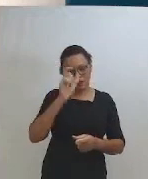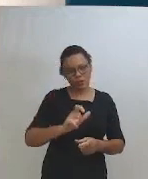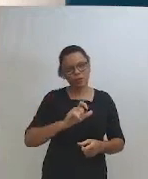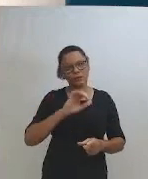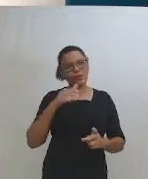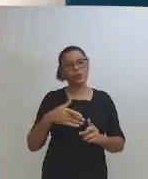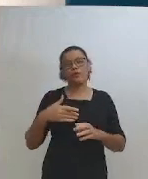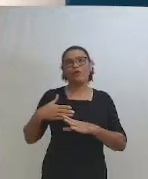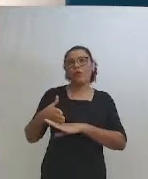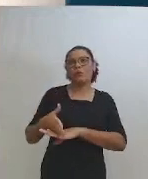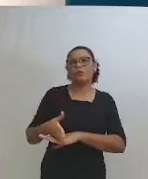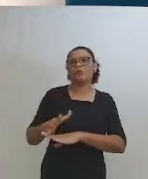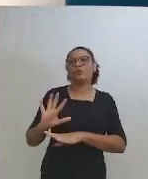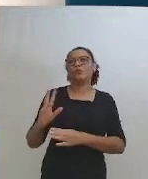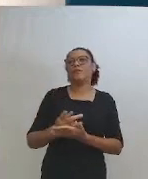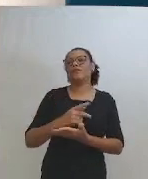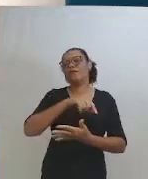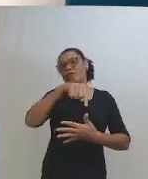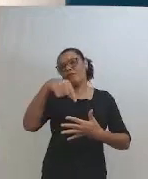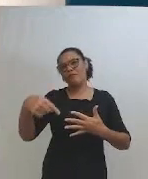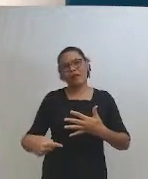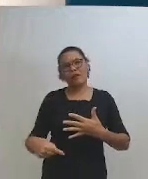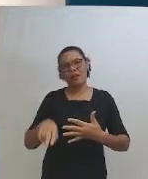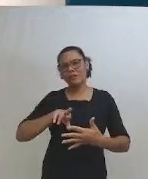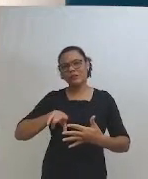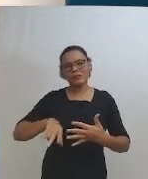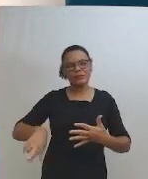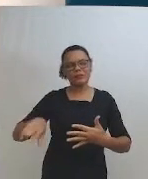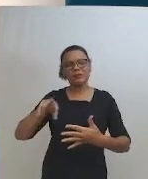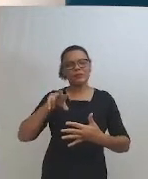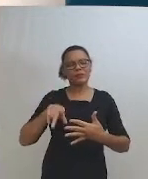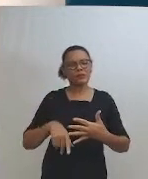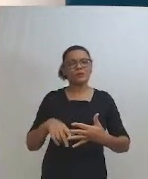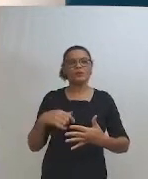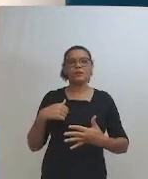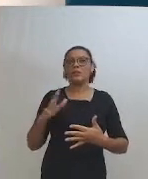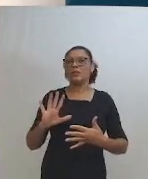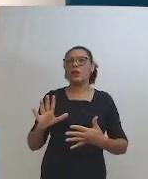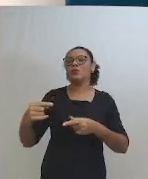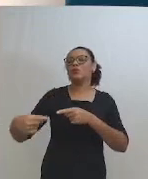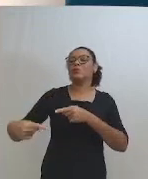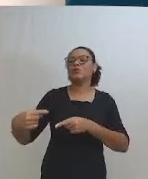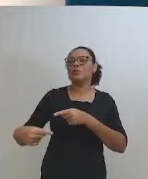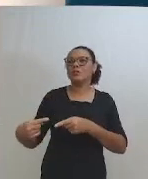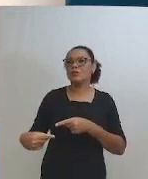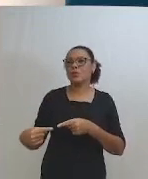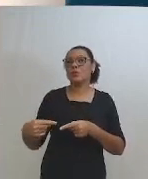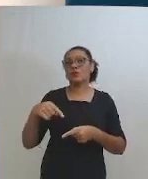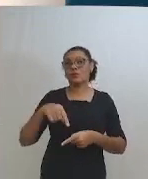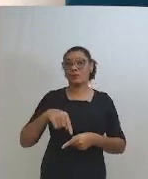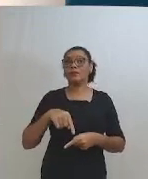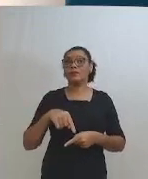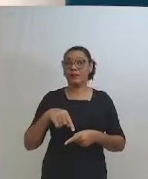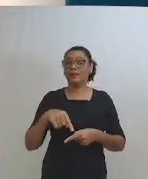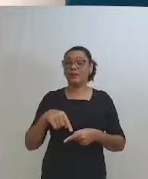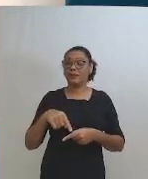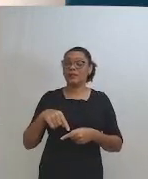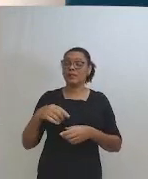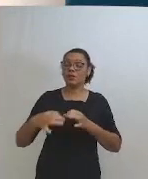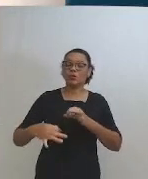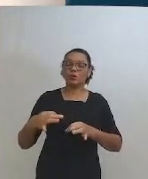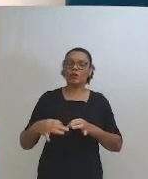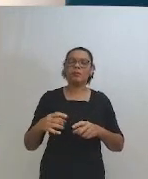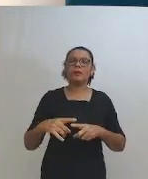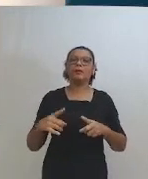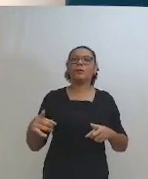fatos e revolvimento fático não se discute nesta seara, mas nos instrumentos